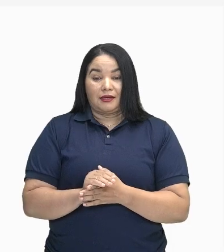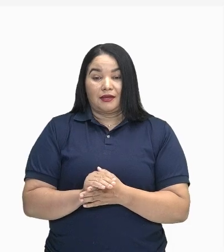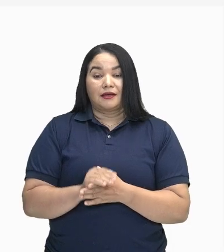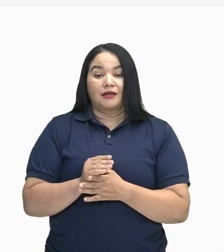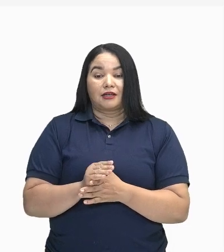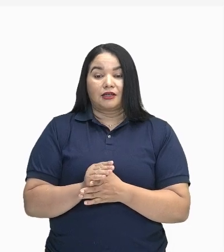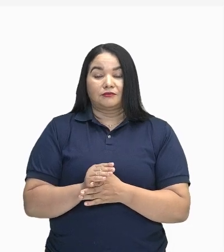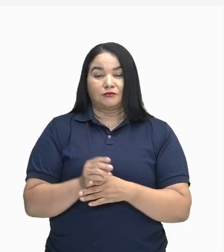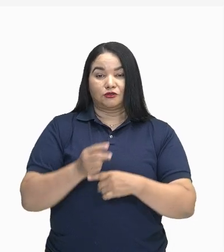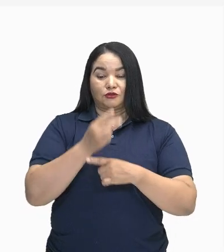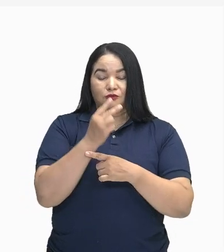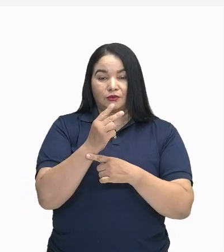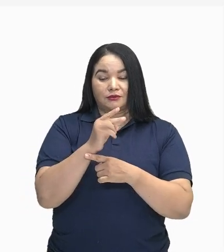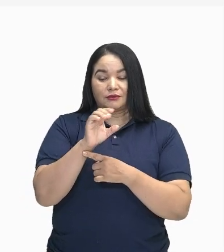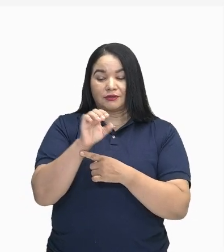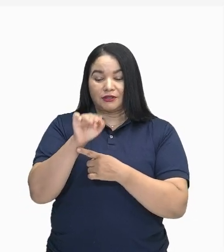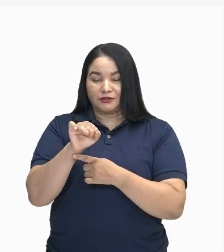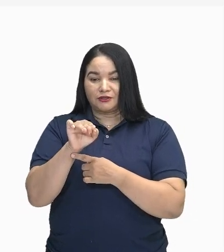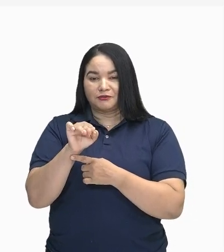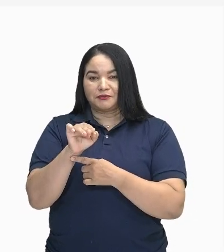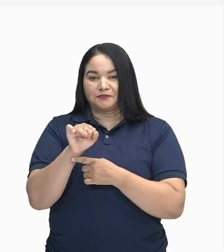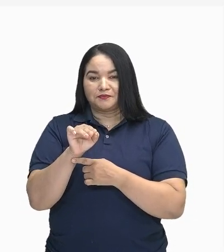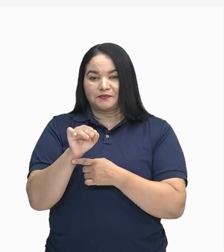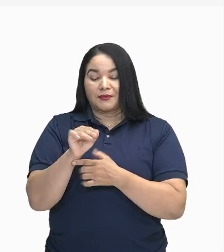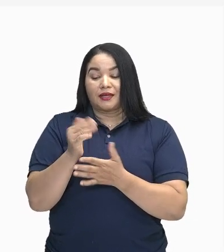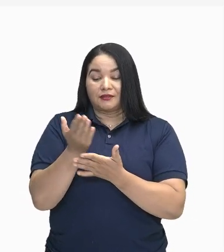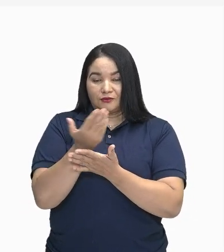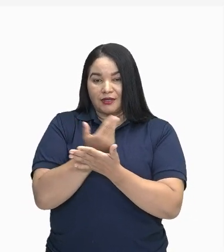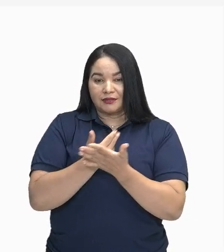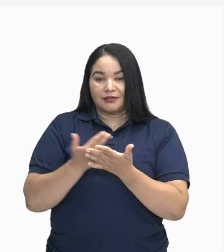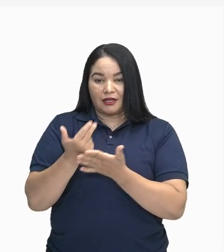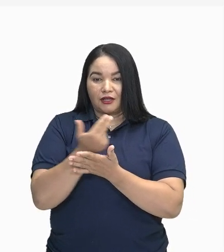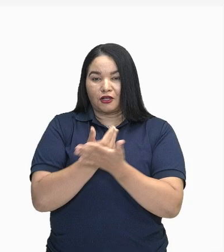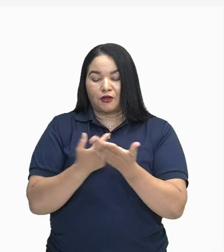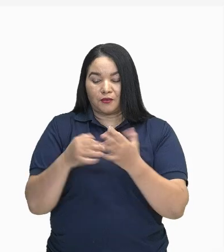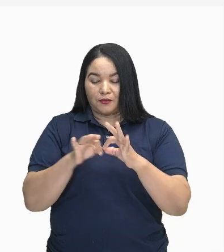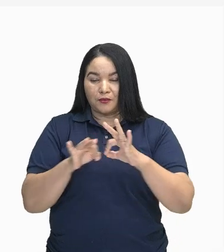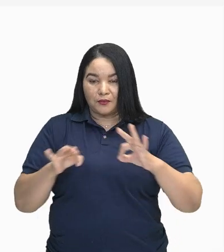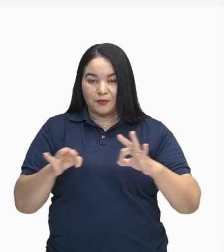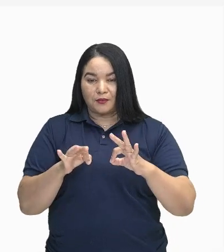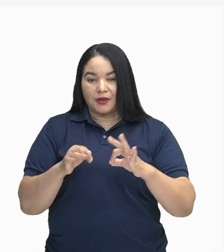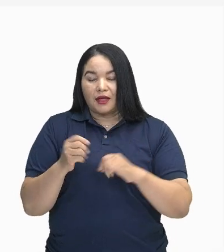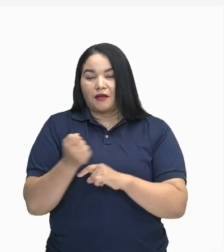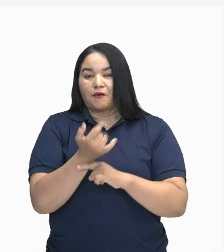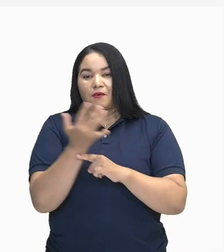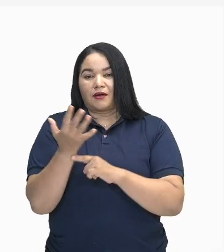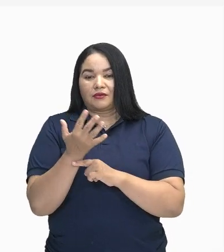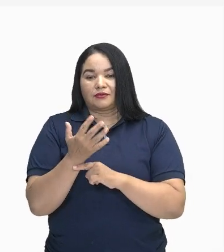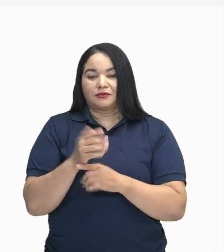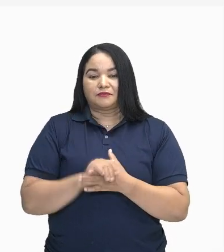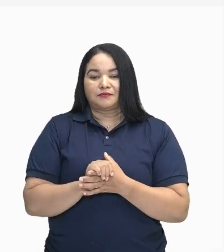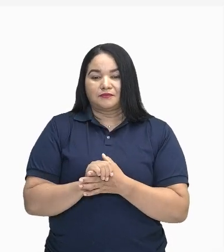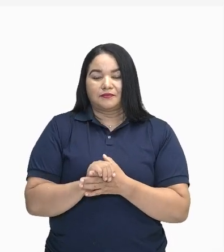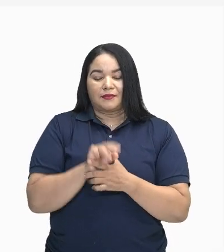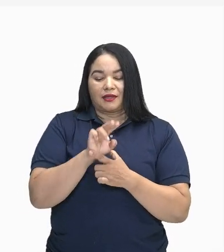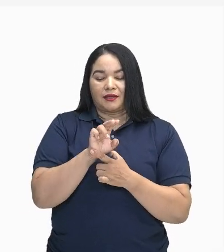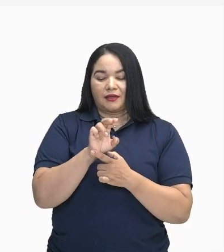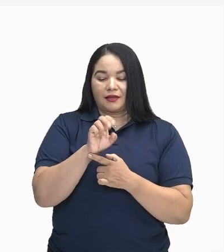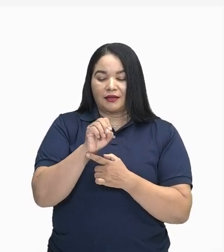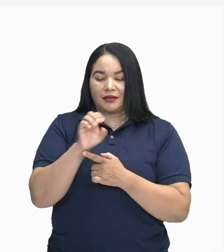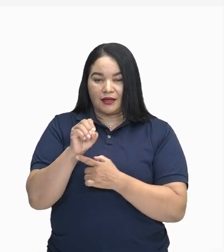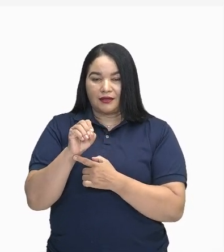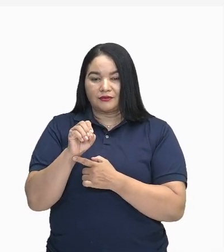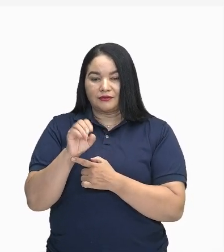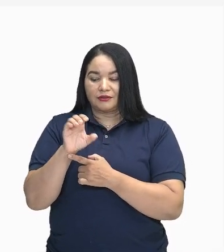do desenho, né? Cada 2 centímetros do desenho equivale a 500 centímetros